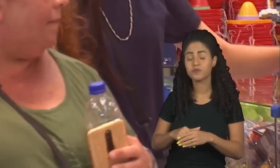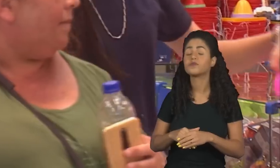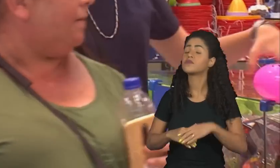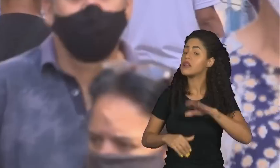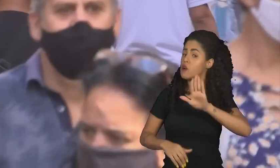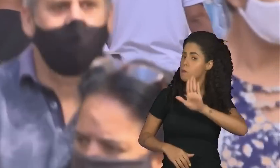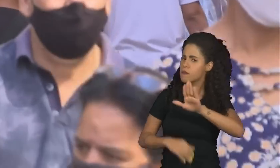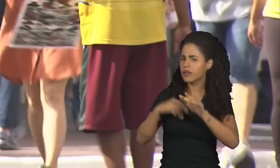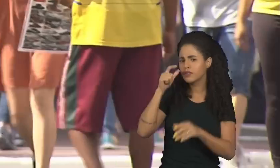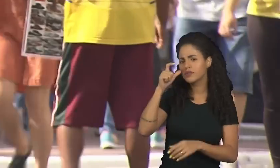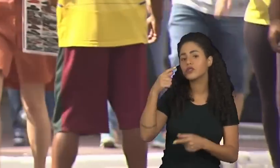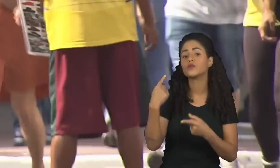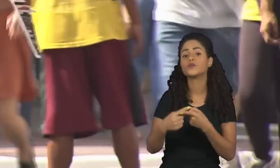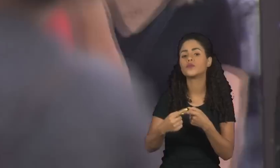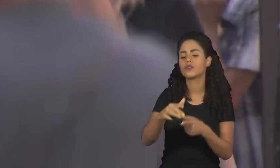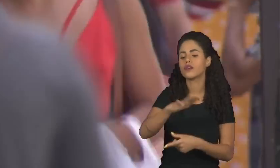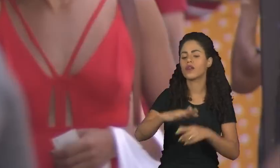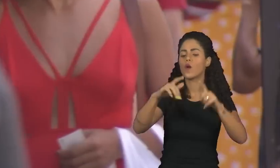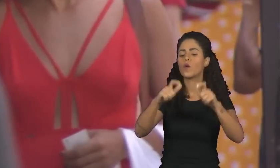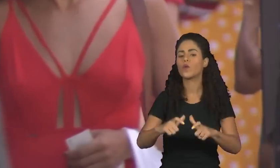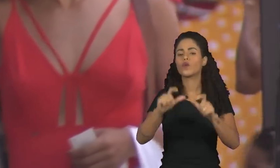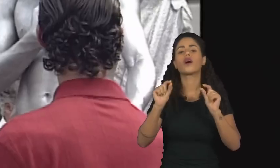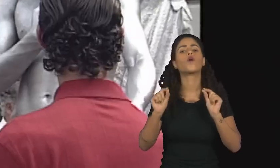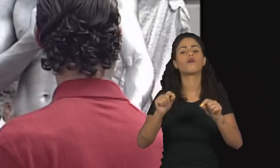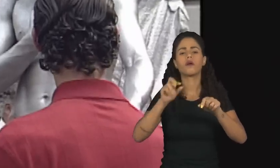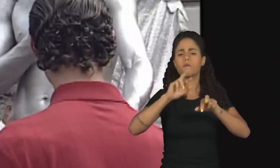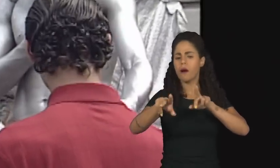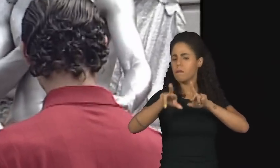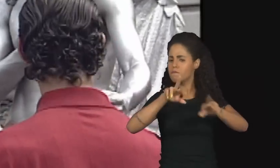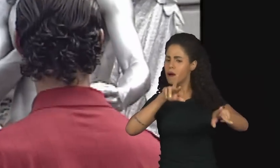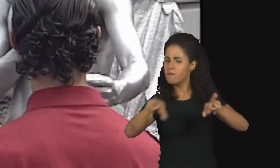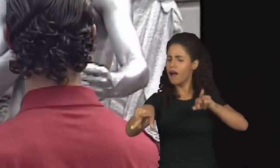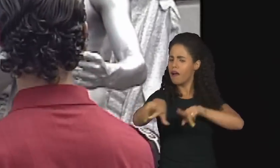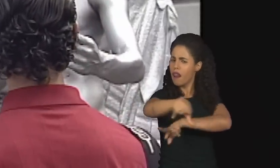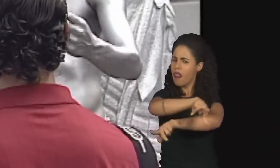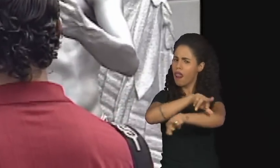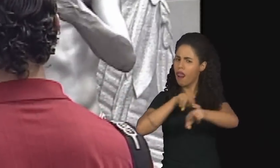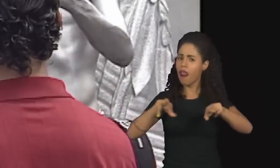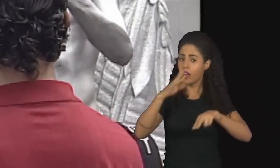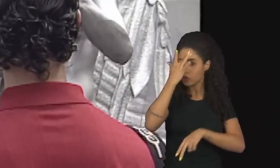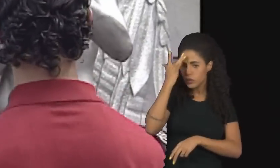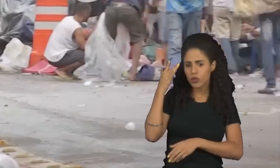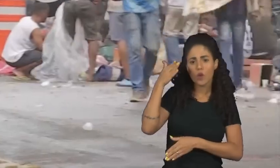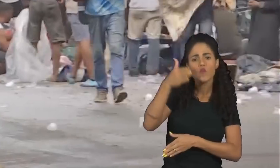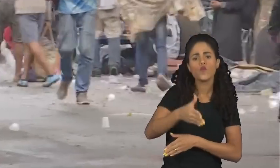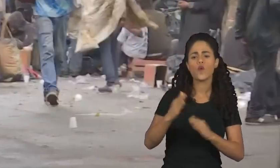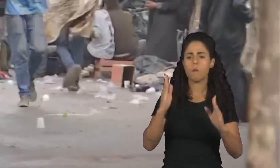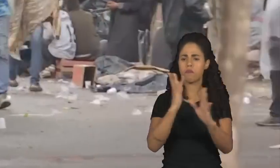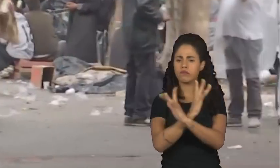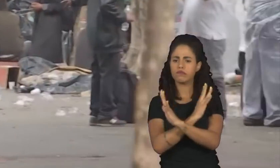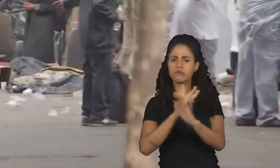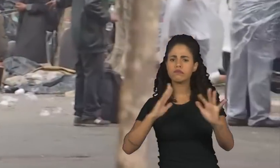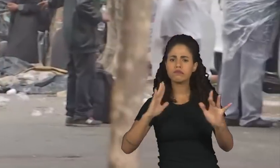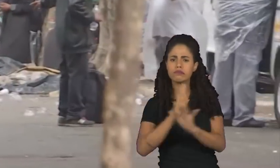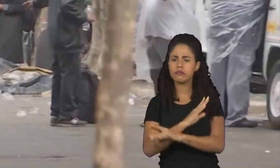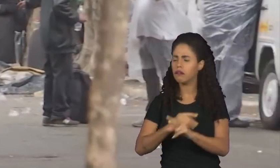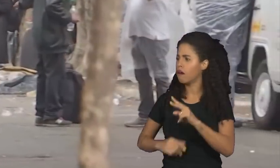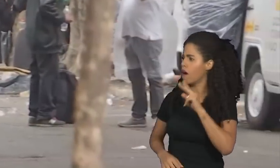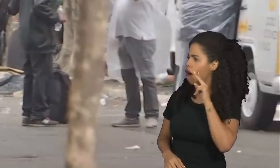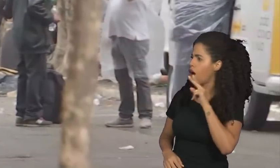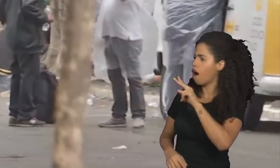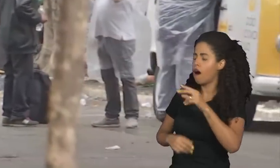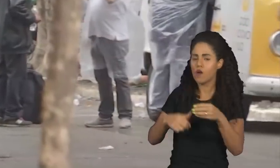Mas o mais interessante dessa região talvez seja a diversidade das pessoas que a frequentam, mesmo que assustados pelas imagens